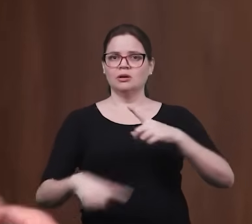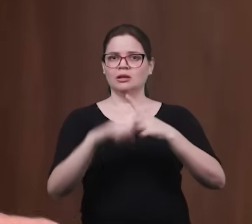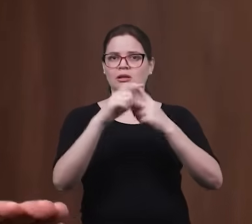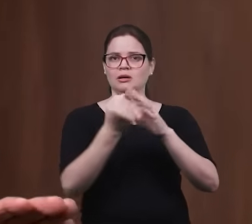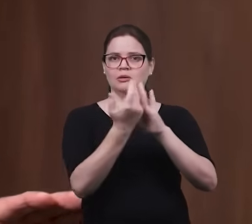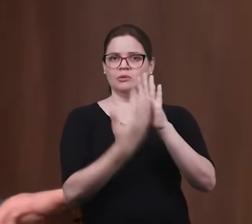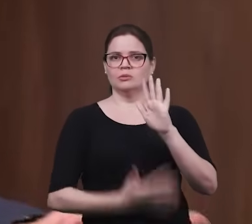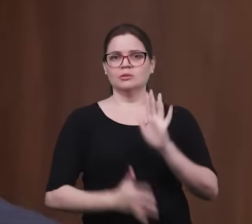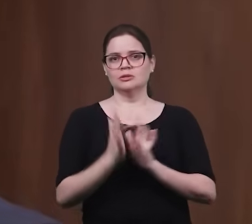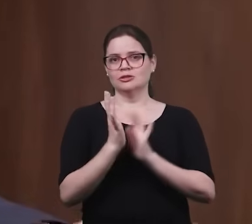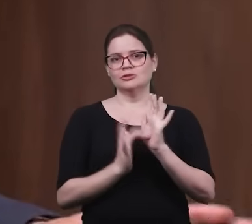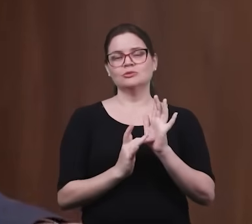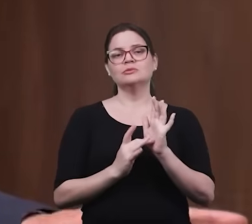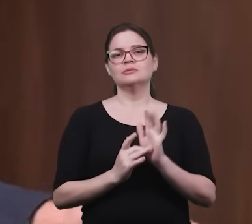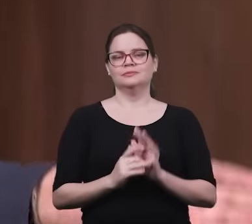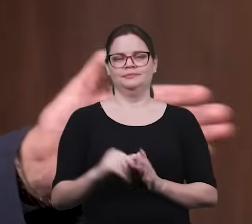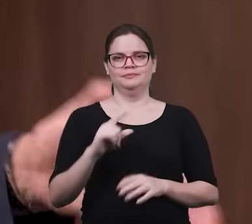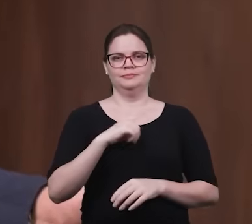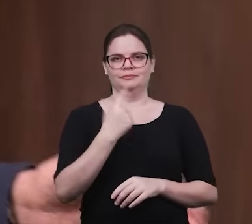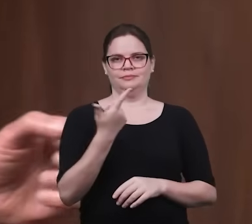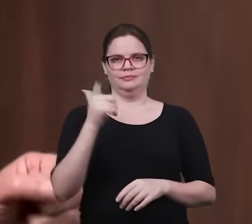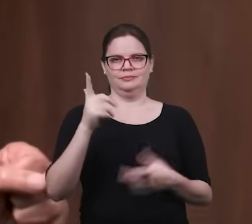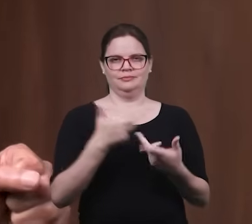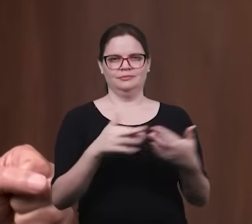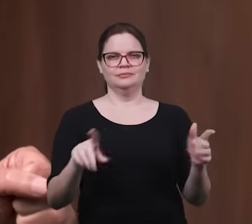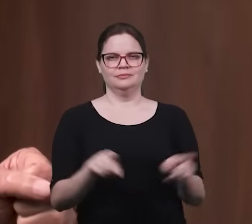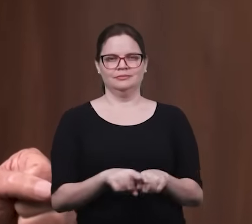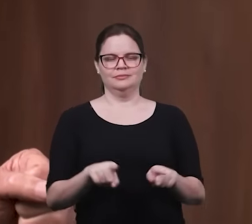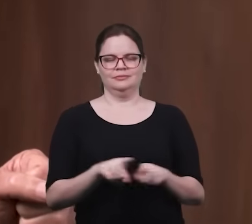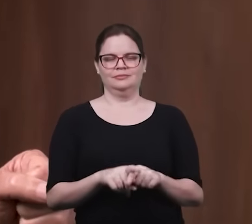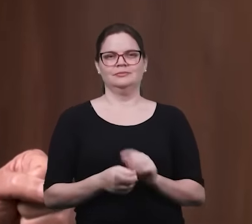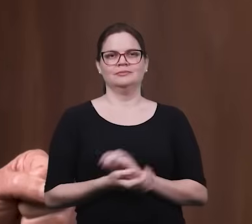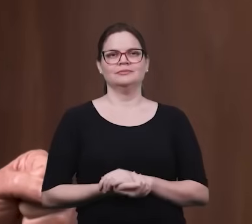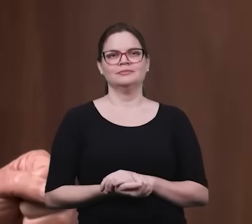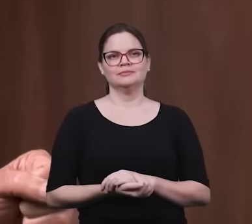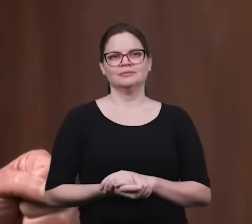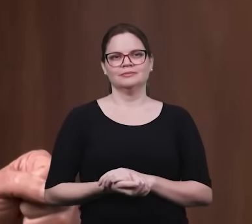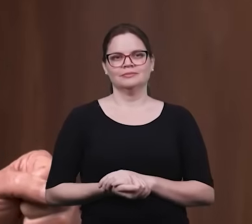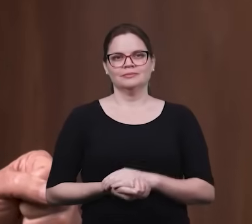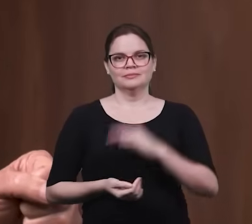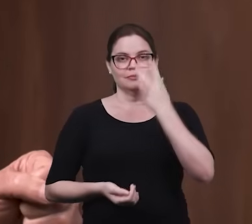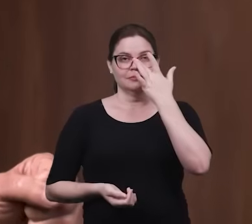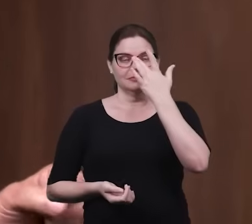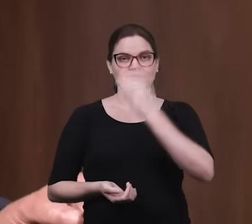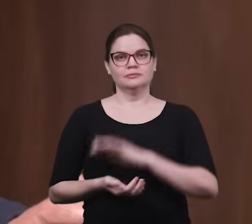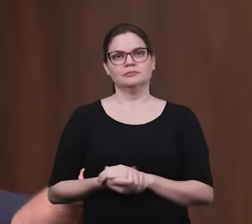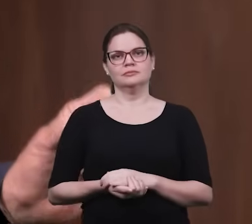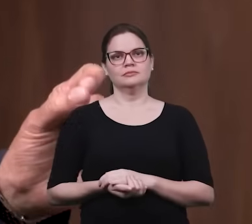nós. E aí tem um outro ponto que eu vou entrar agora, que é o segundo, dentro dessa resposta.